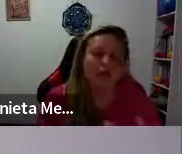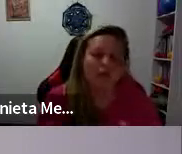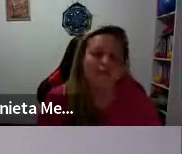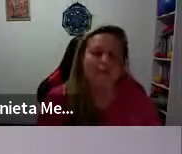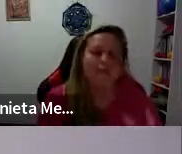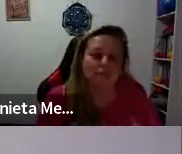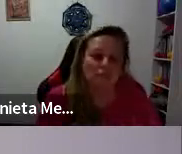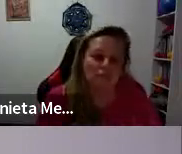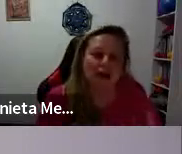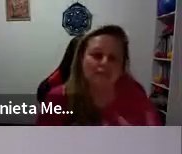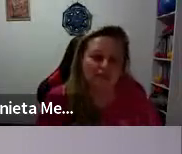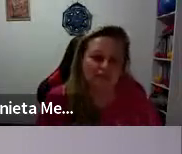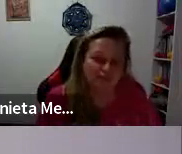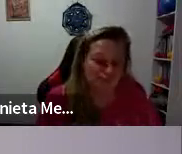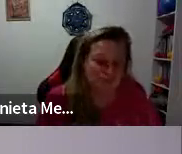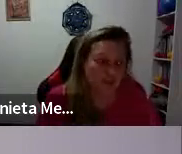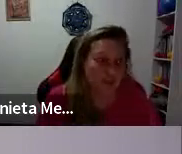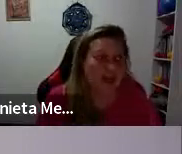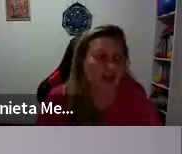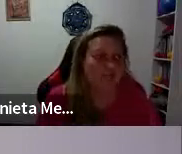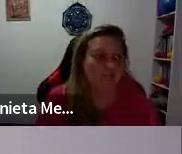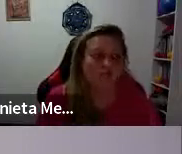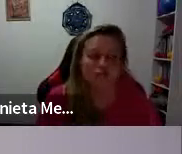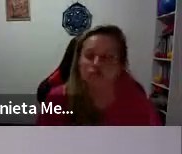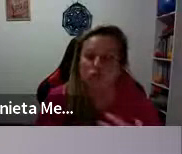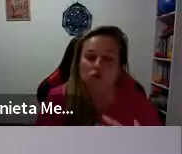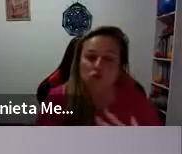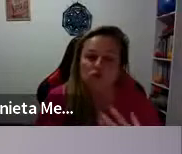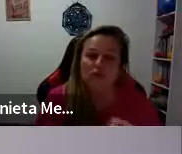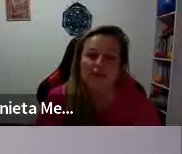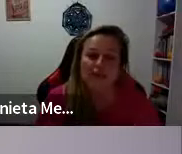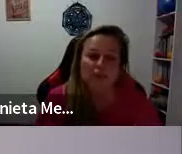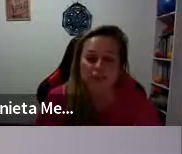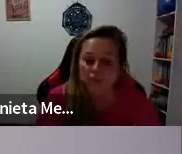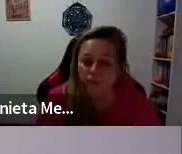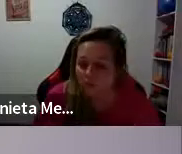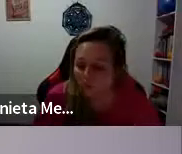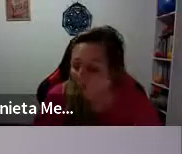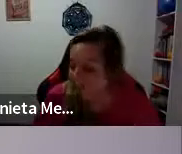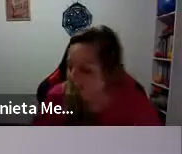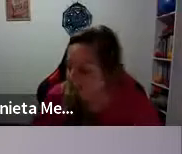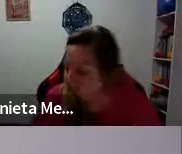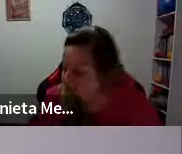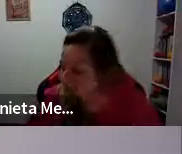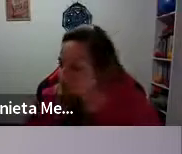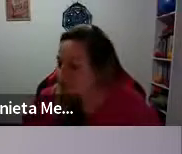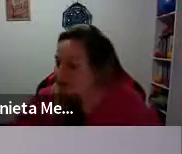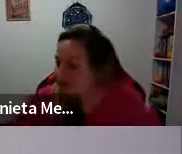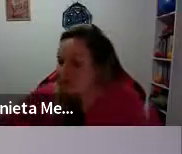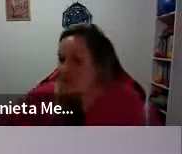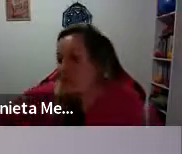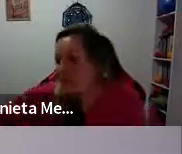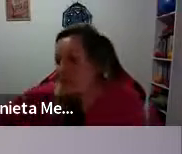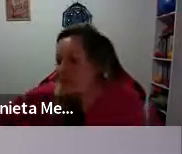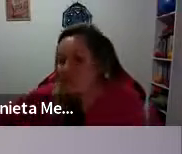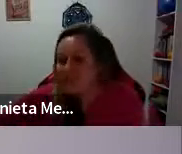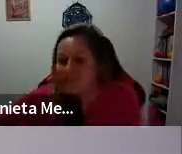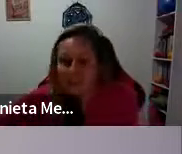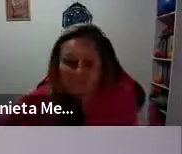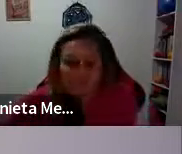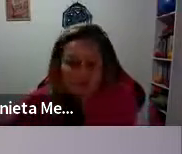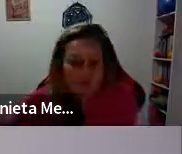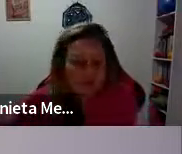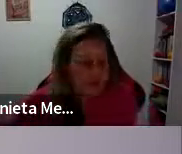também começam a se culpar pelos seus fracassos, num discurso que é muito importante para a sustentação